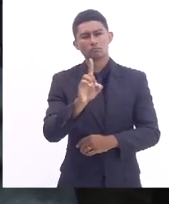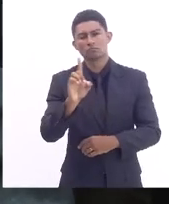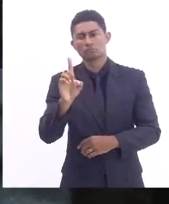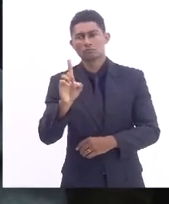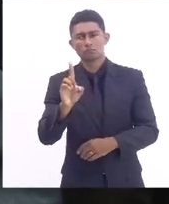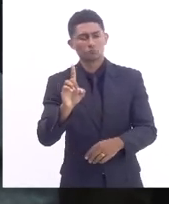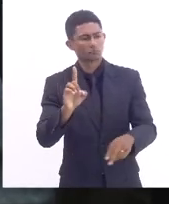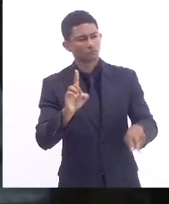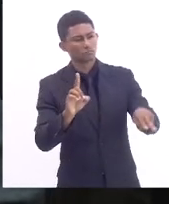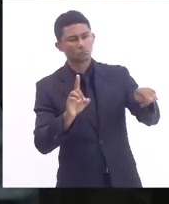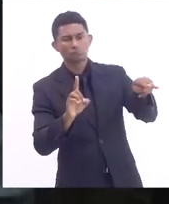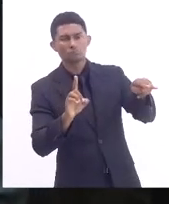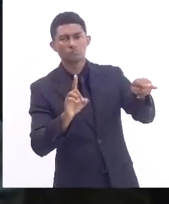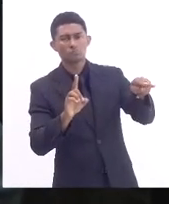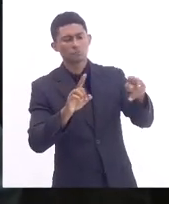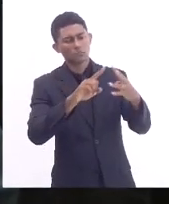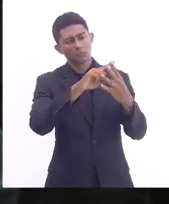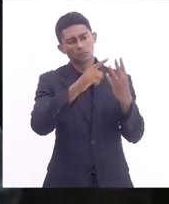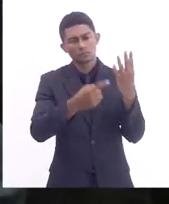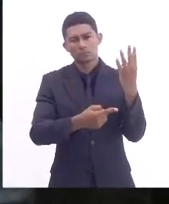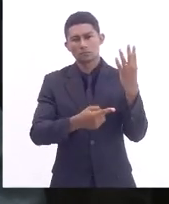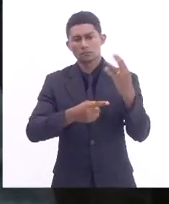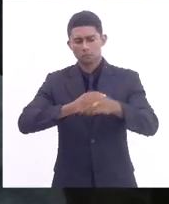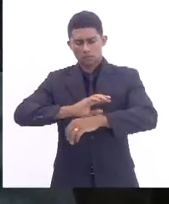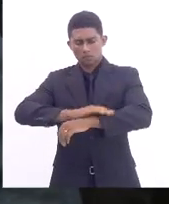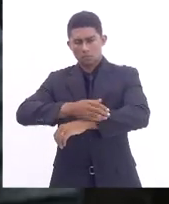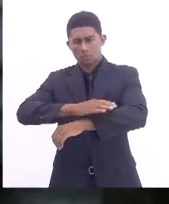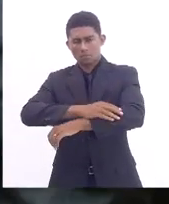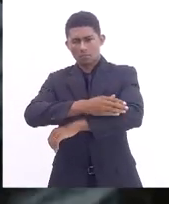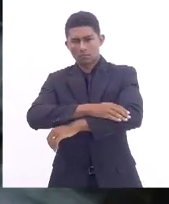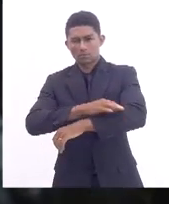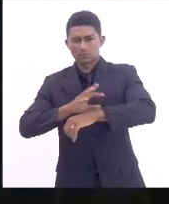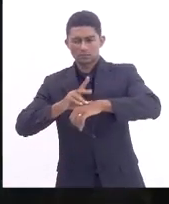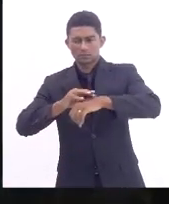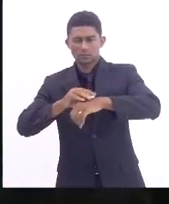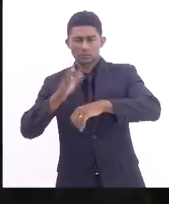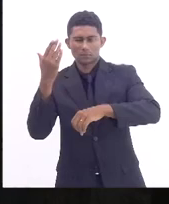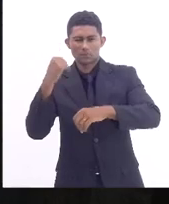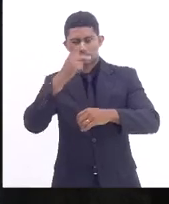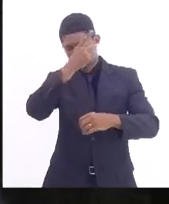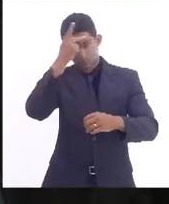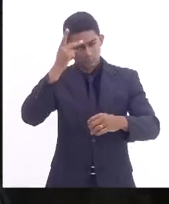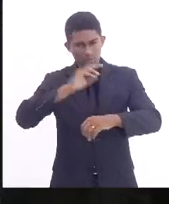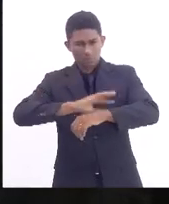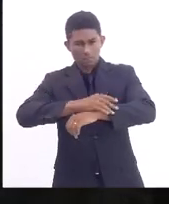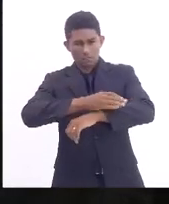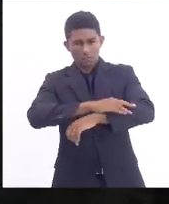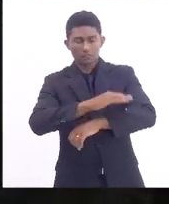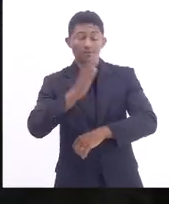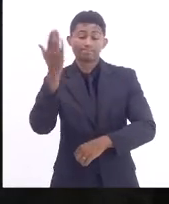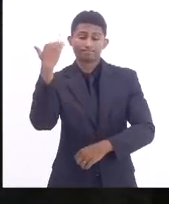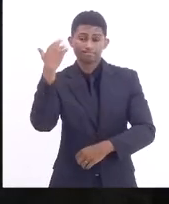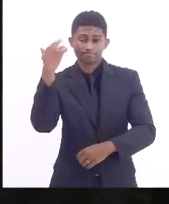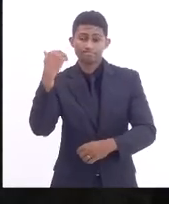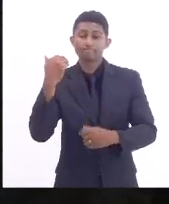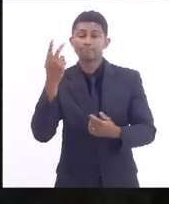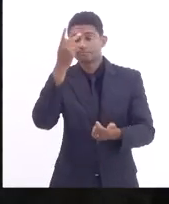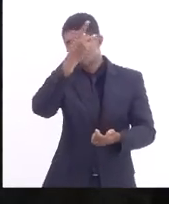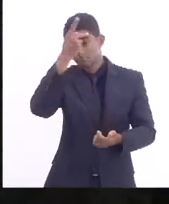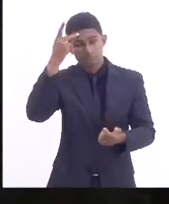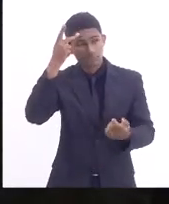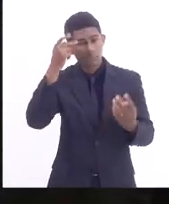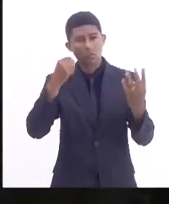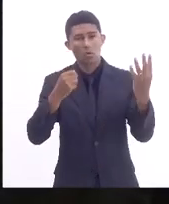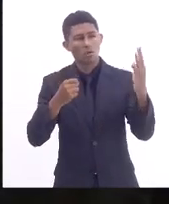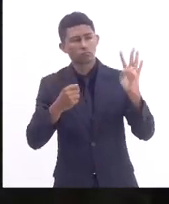deparou com 4 figuras com letra a lepra na época antiguidade era um terror sujeito vive apartado da